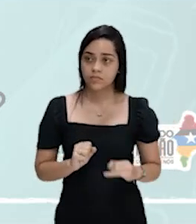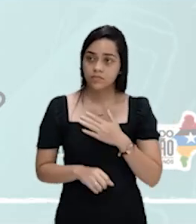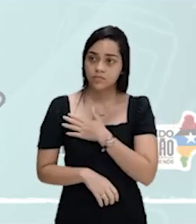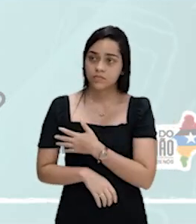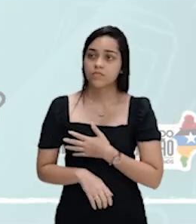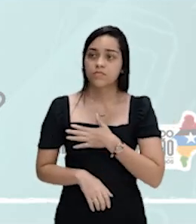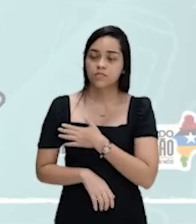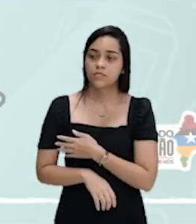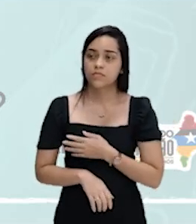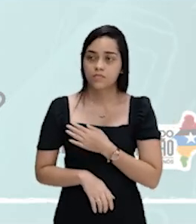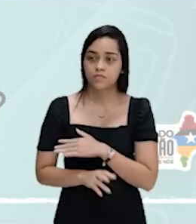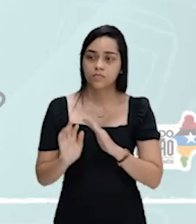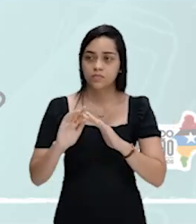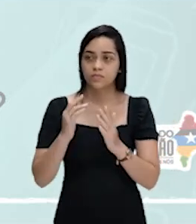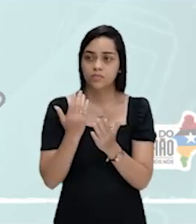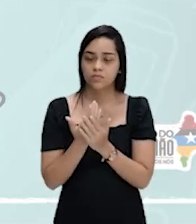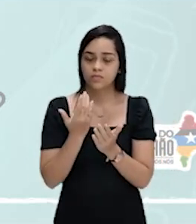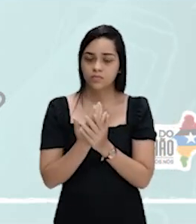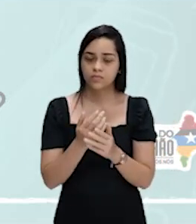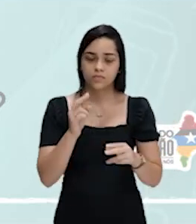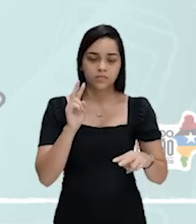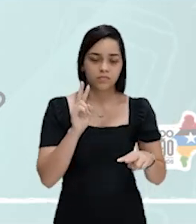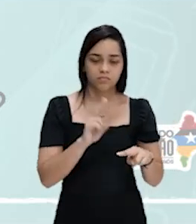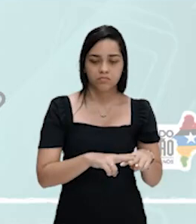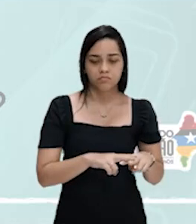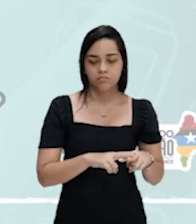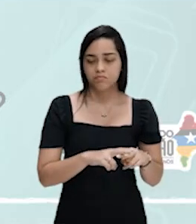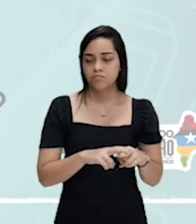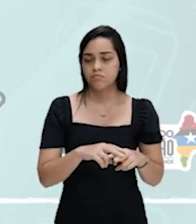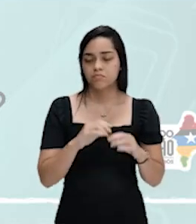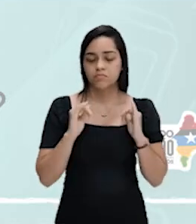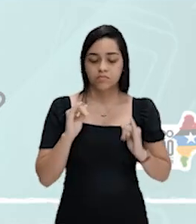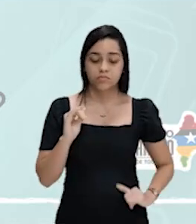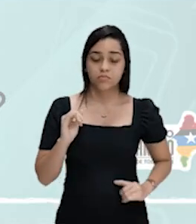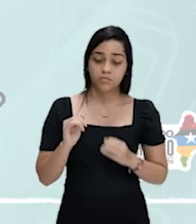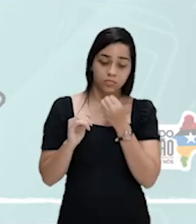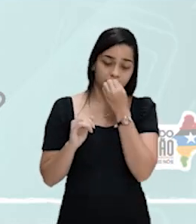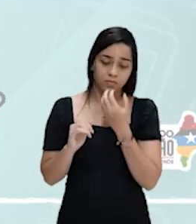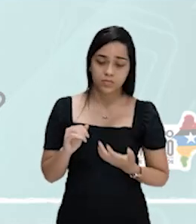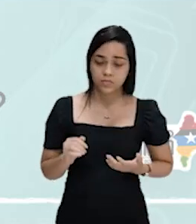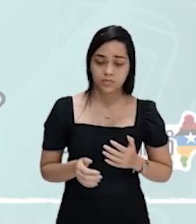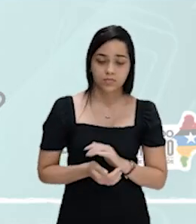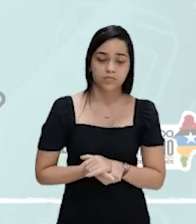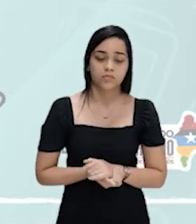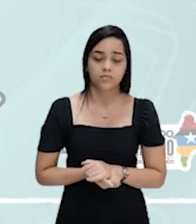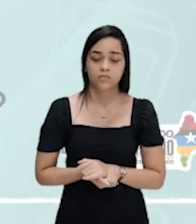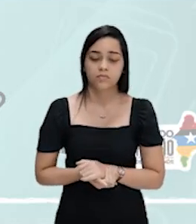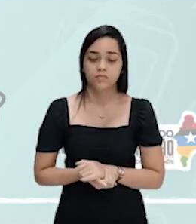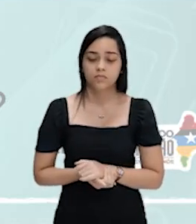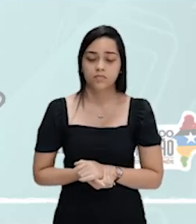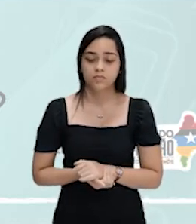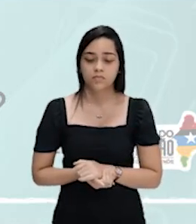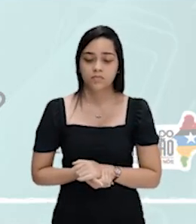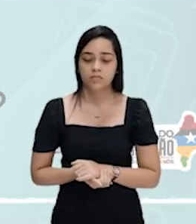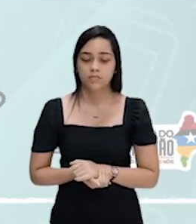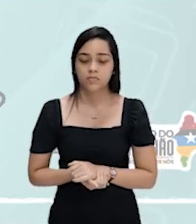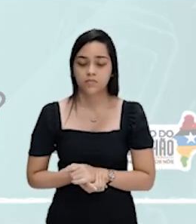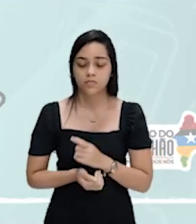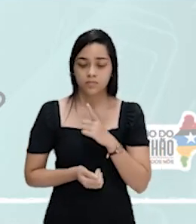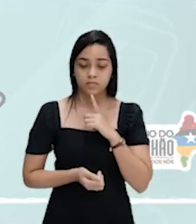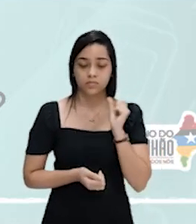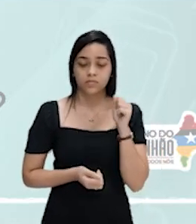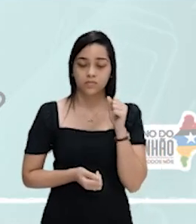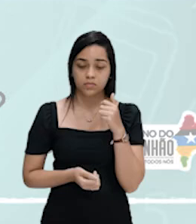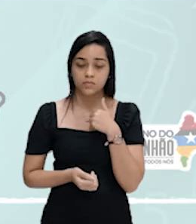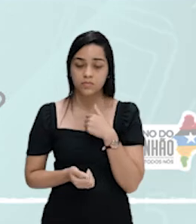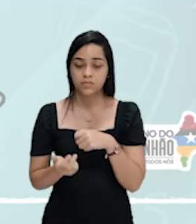gostam muito na escola então ficar presa no Recreio para ela era tudo de bom tem uma oração subordinada de adjetiva tem